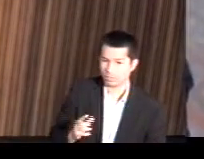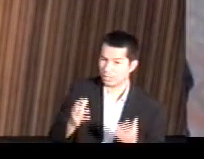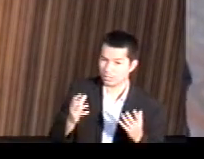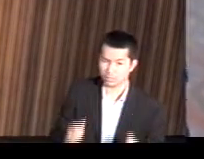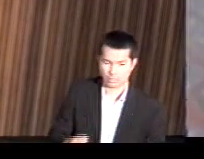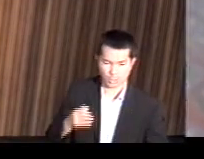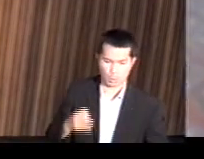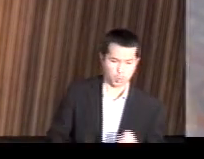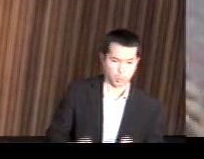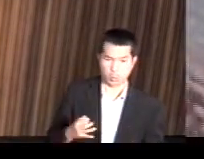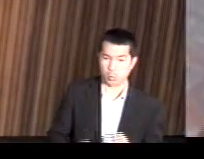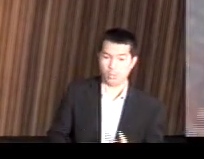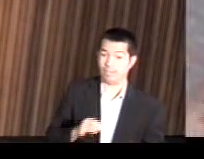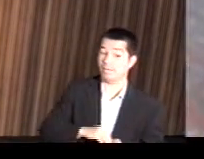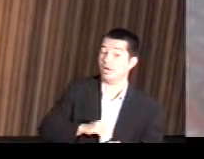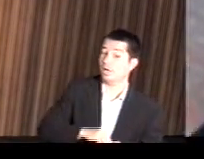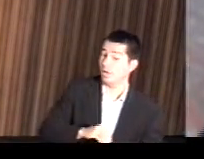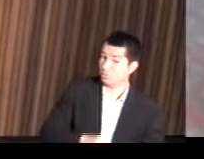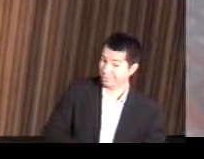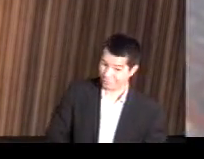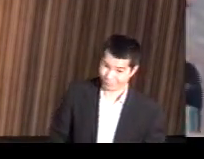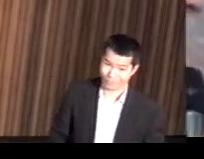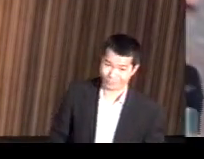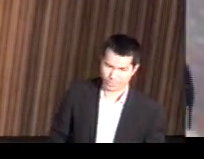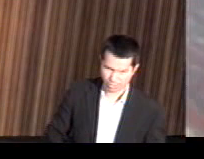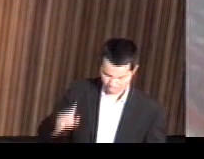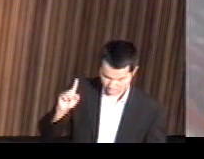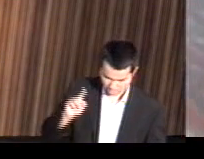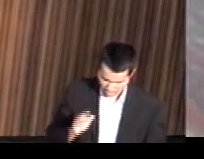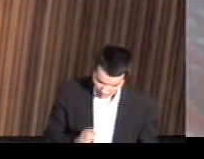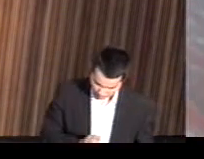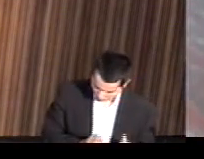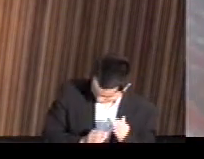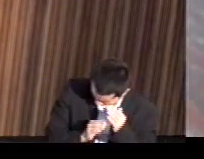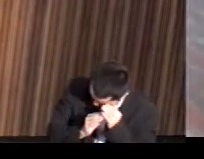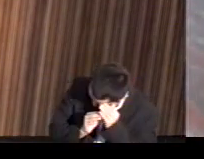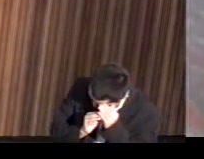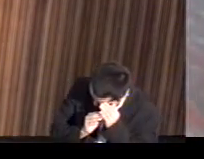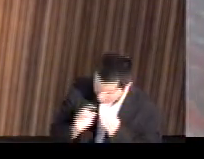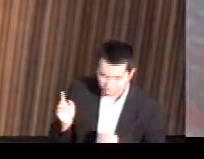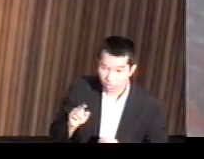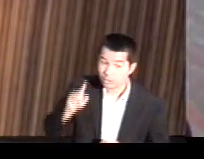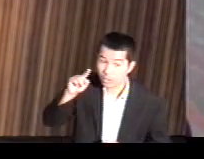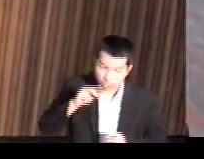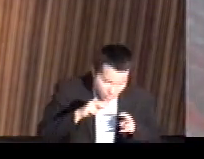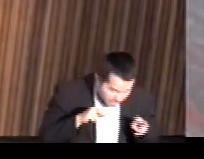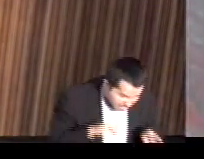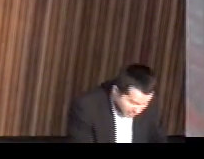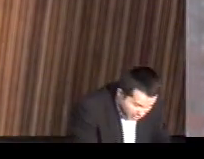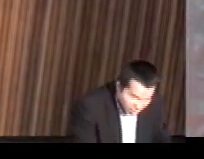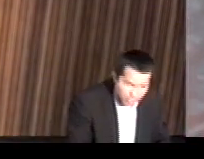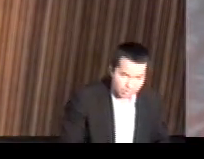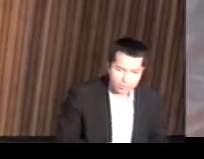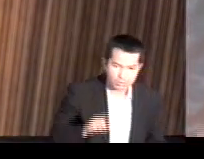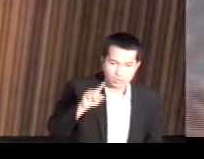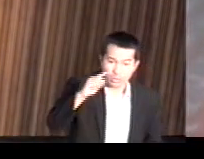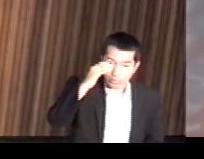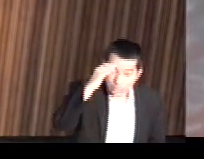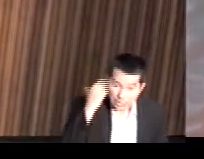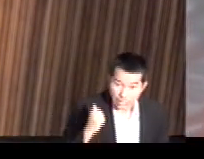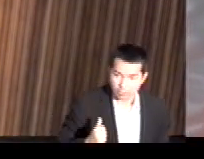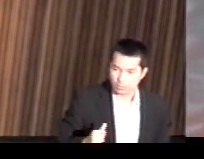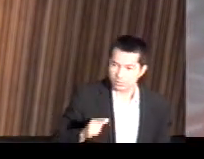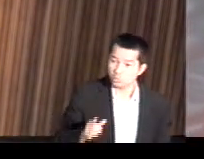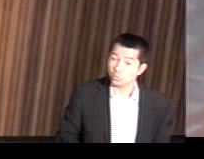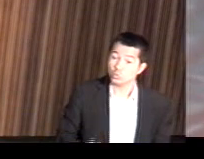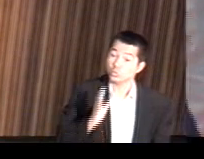injustiça. E que Ele não faz vistas grossas, simplesmente porque Ele nos ama. Mas Ele tem que